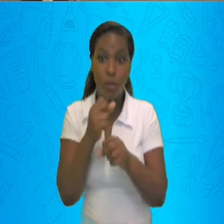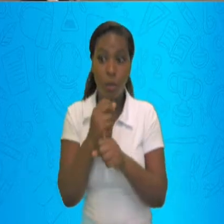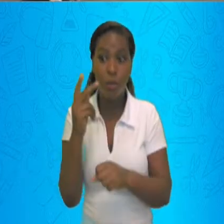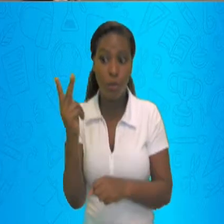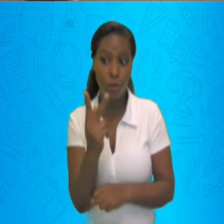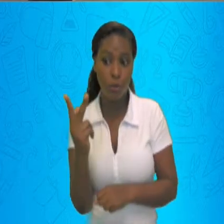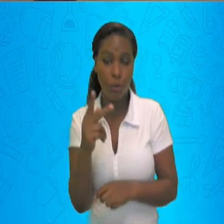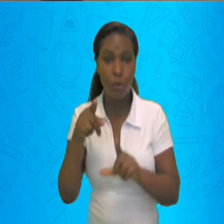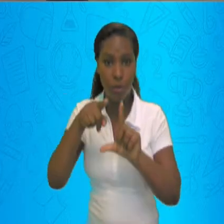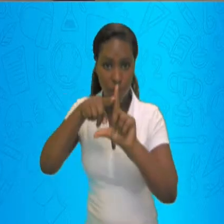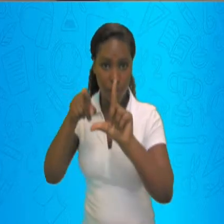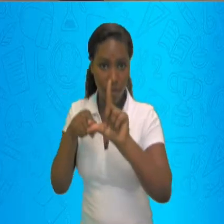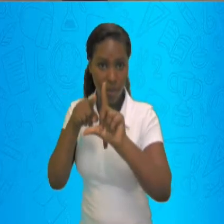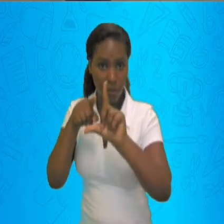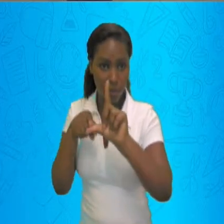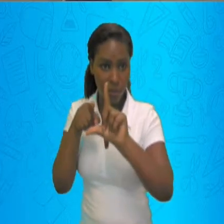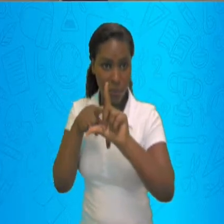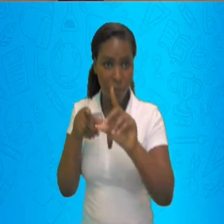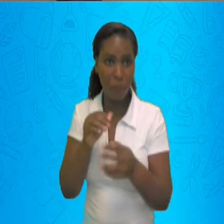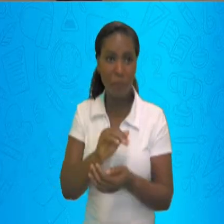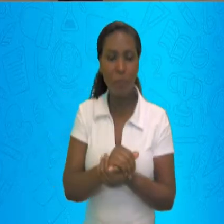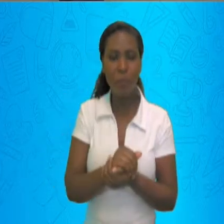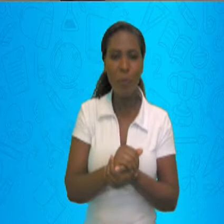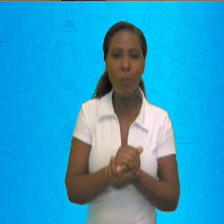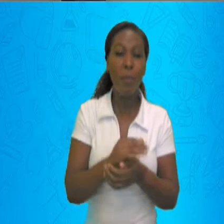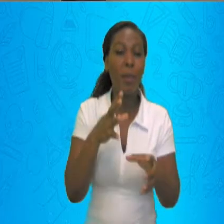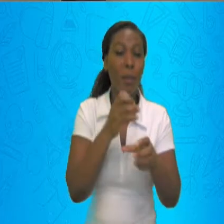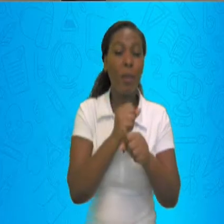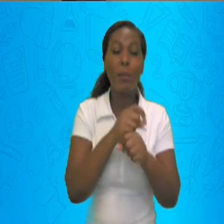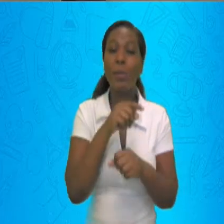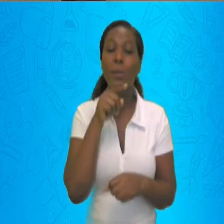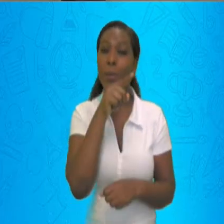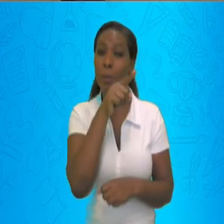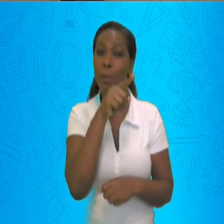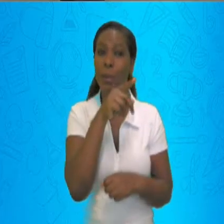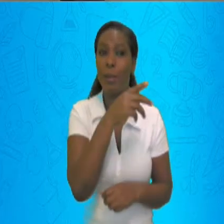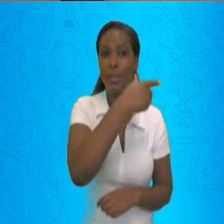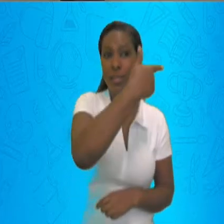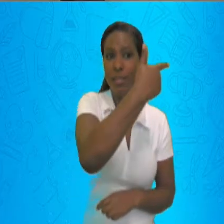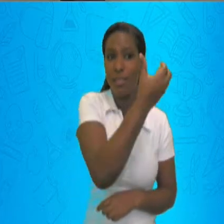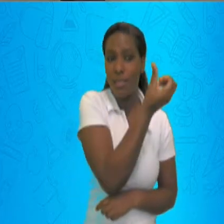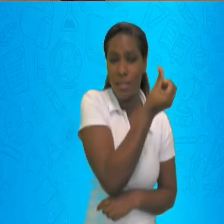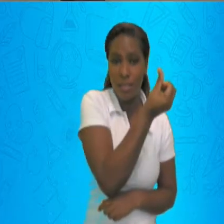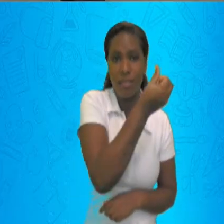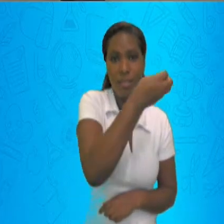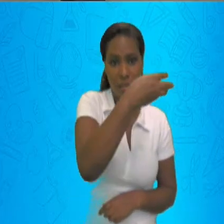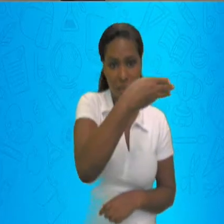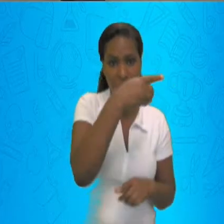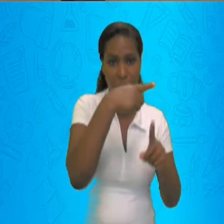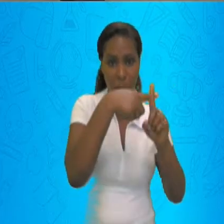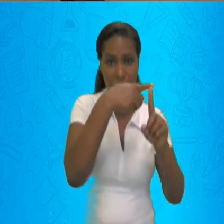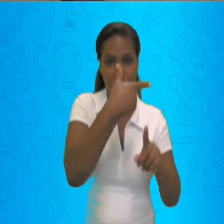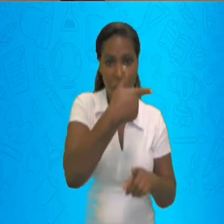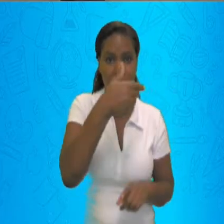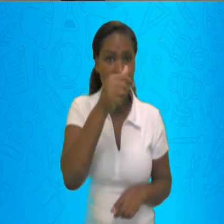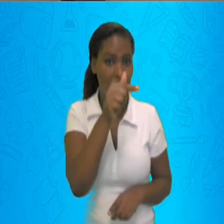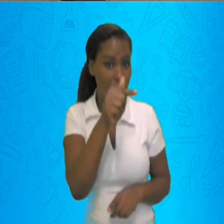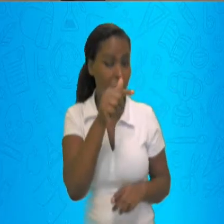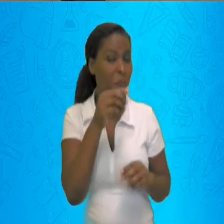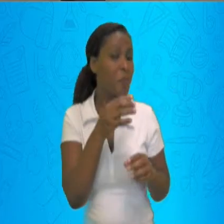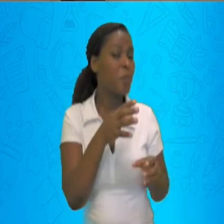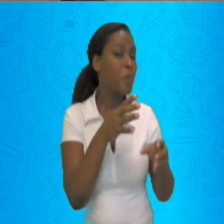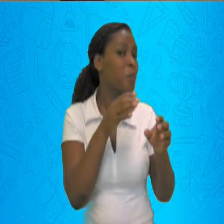mais 27 vai dar 90, ó. Veja, 63, 27.